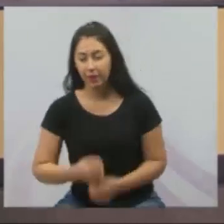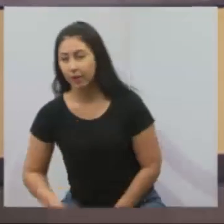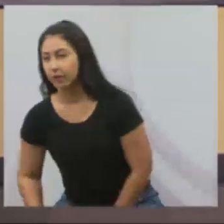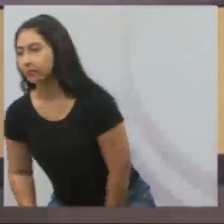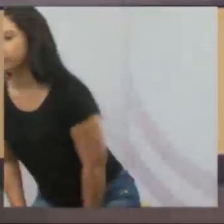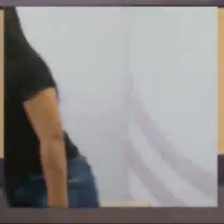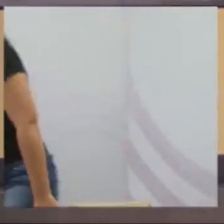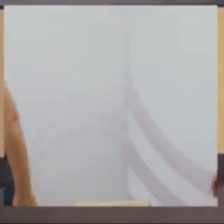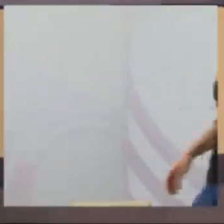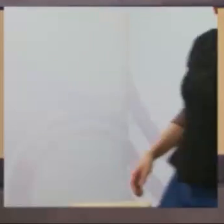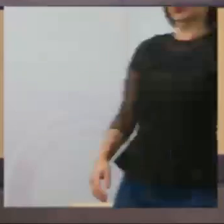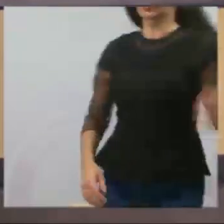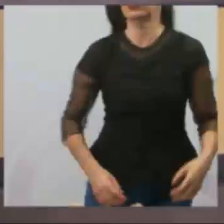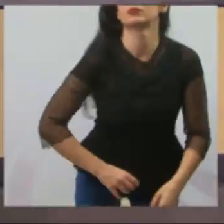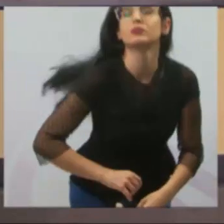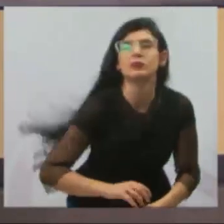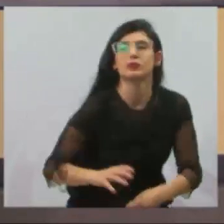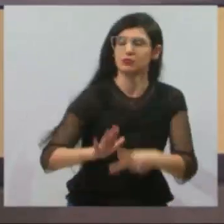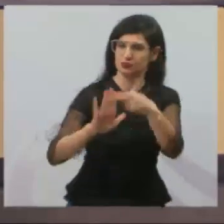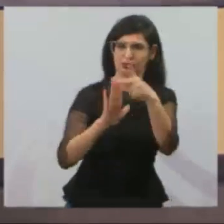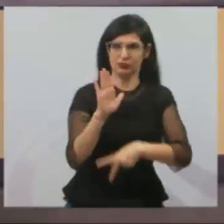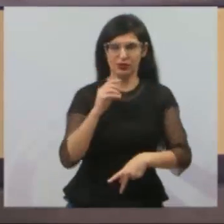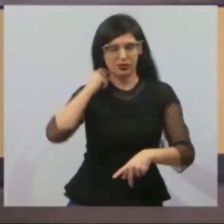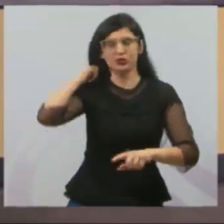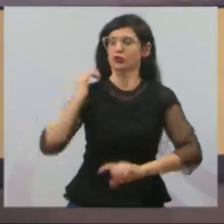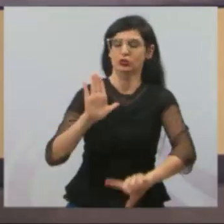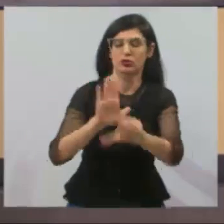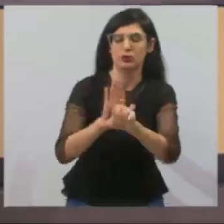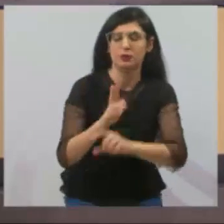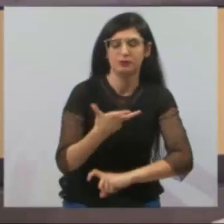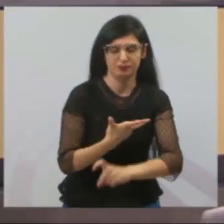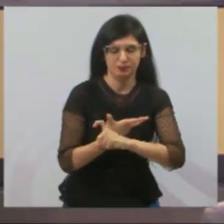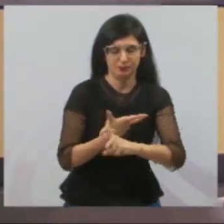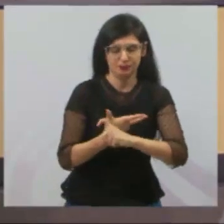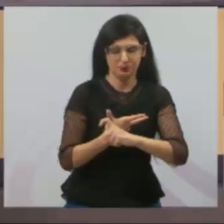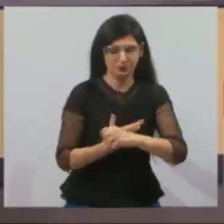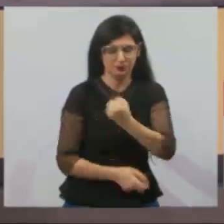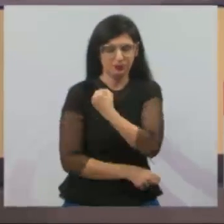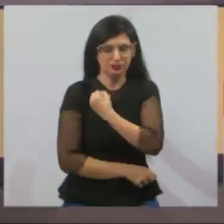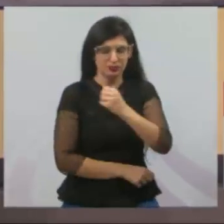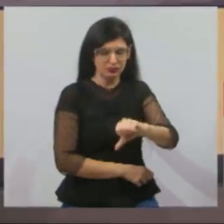Discussão única do projeto de lei do Executivo número